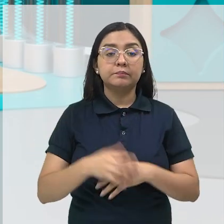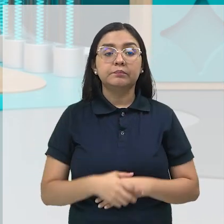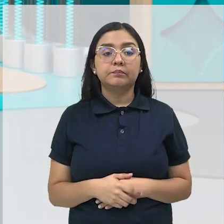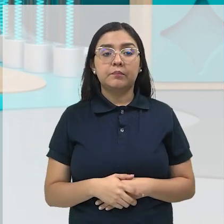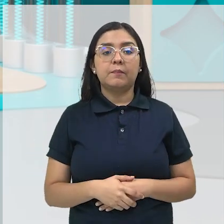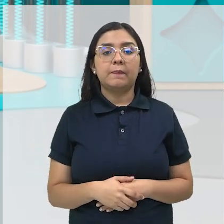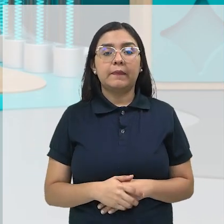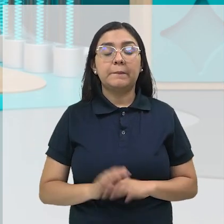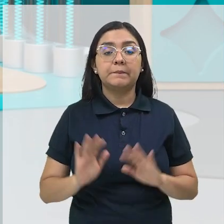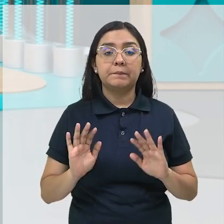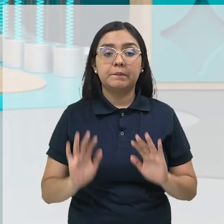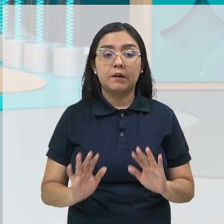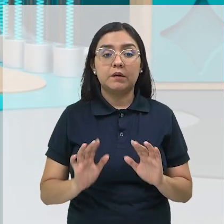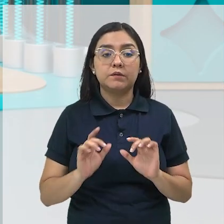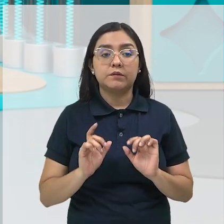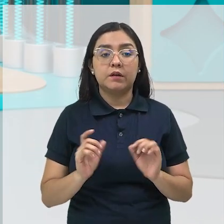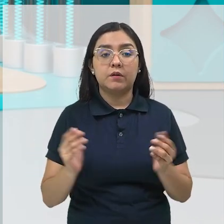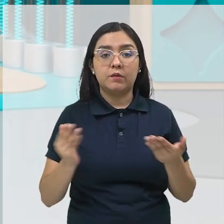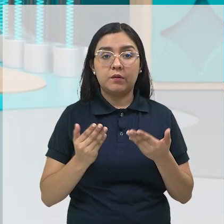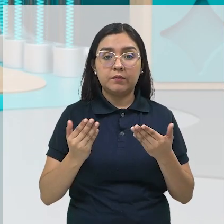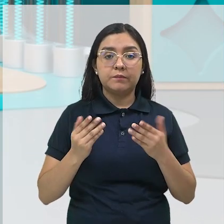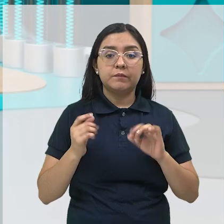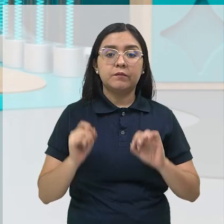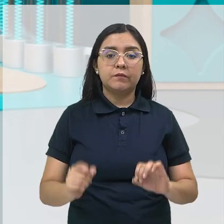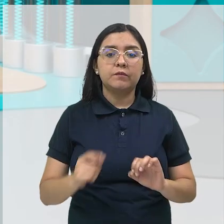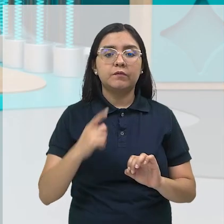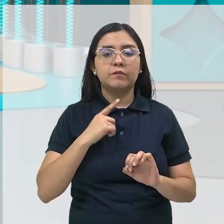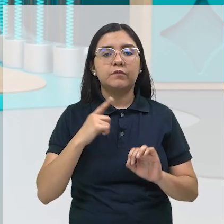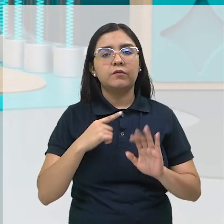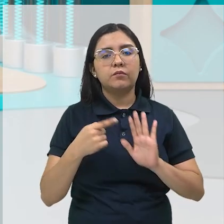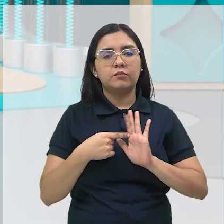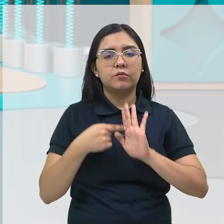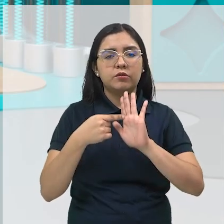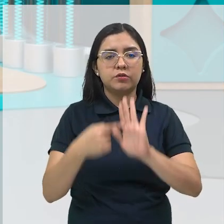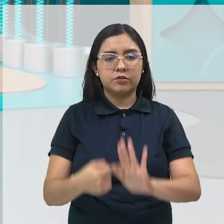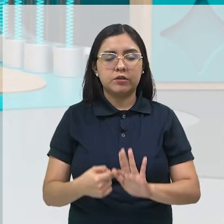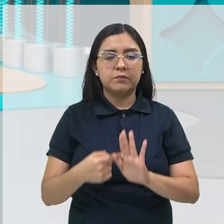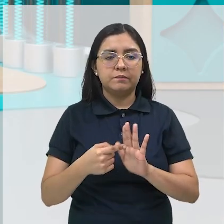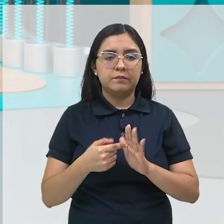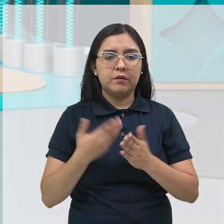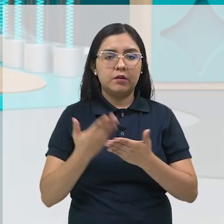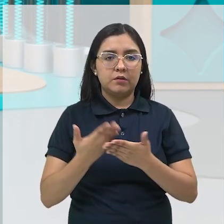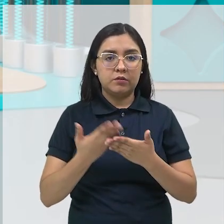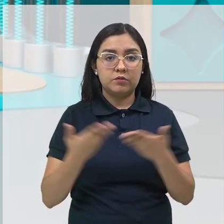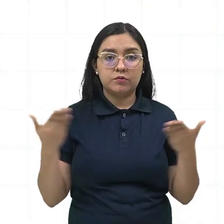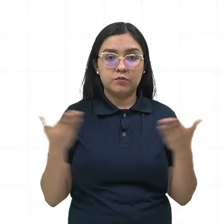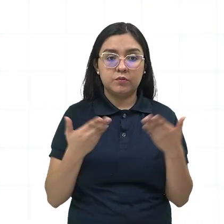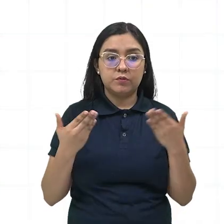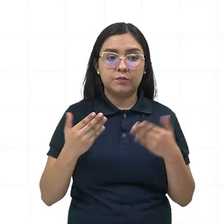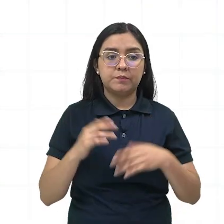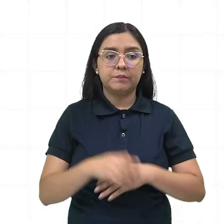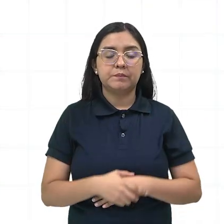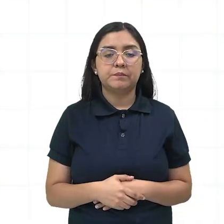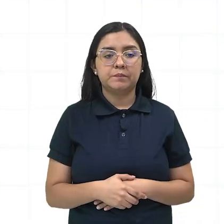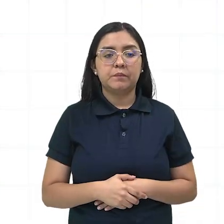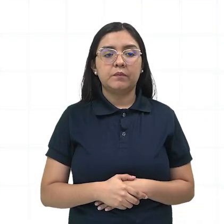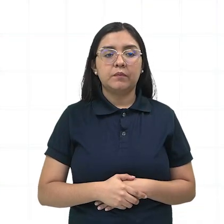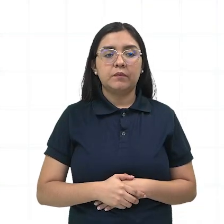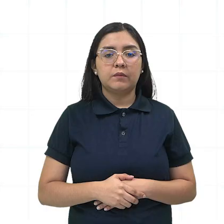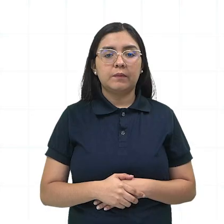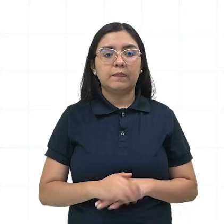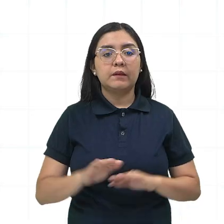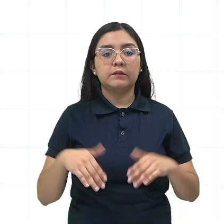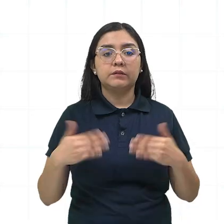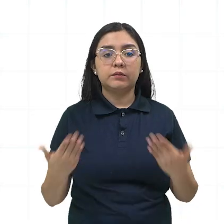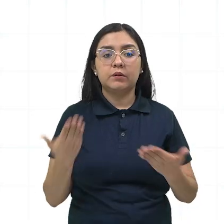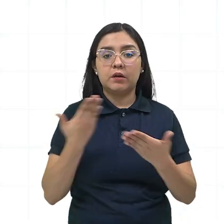assunto. Mas vamos trazer aos pedacinhos na nossa aula. Veja só, e na aula